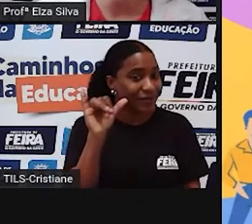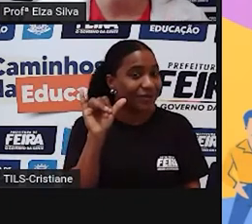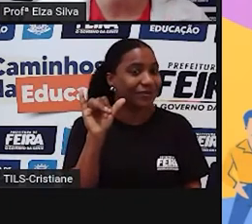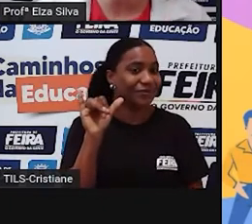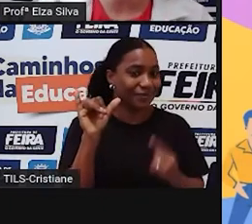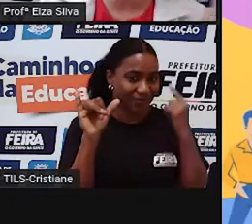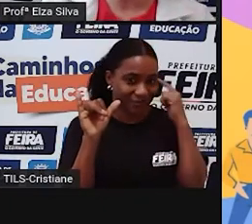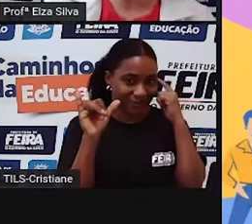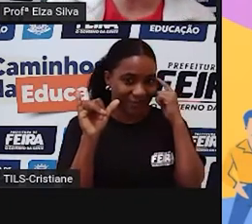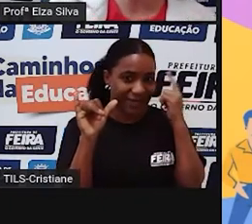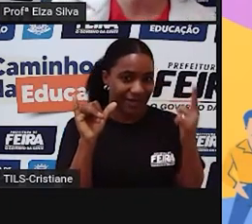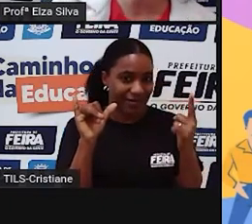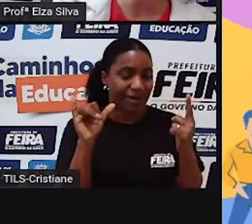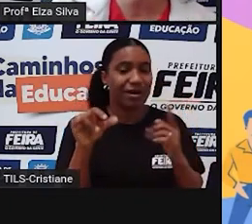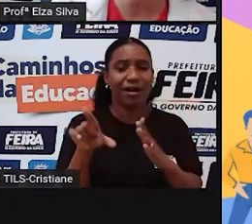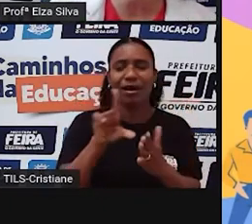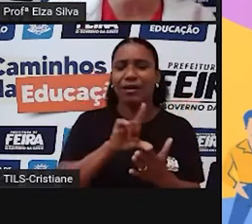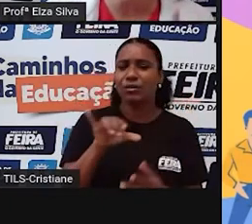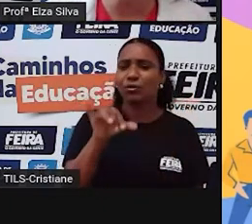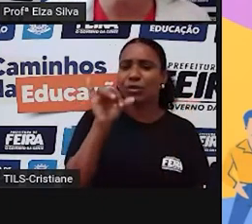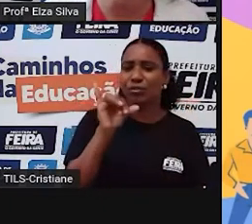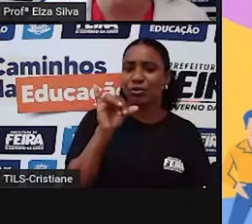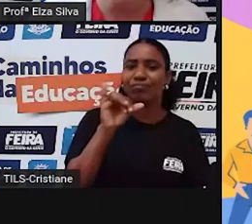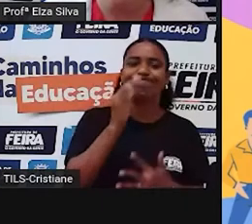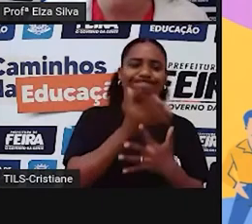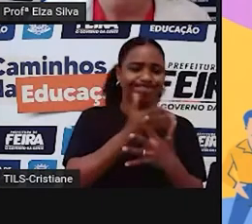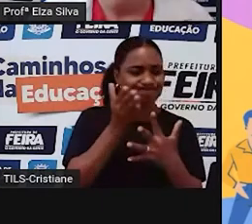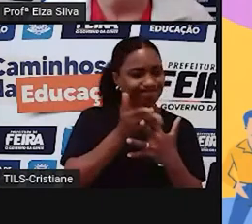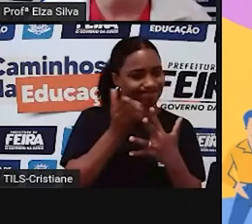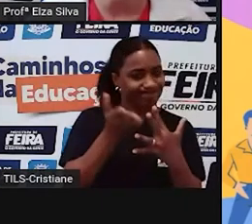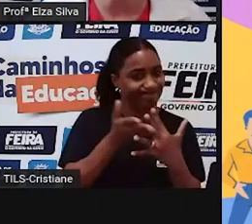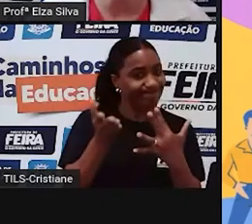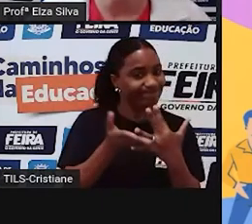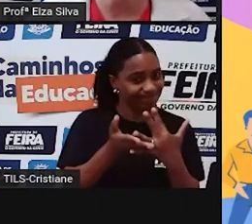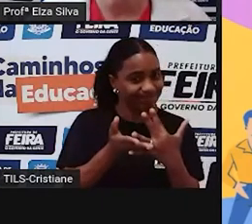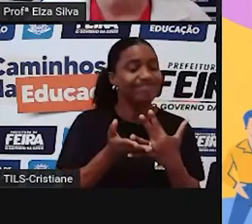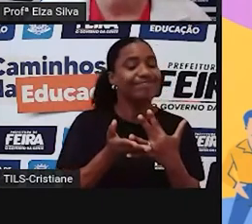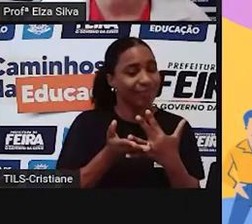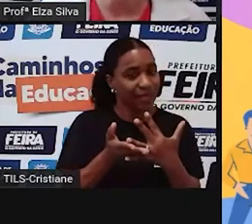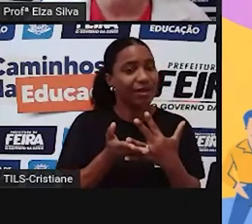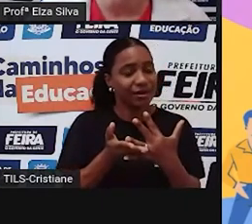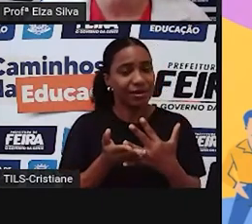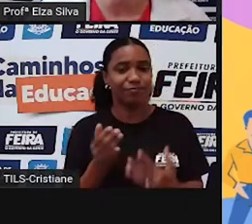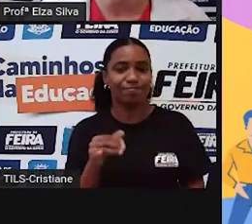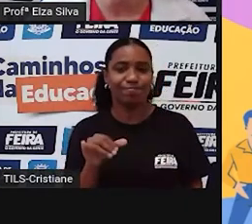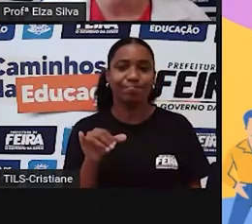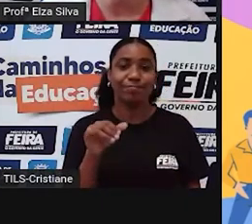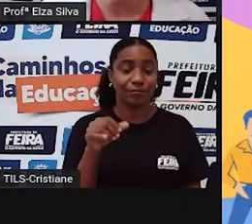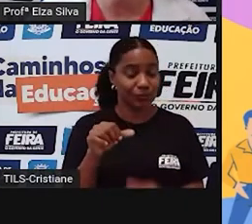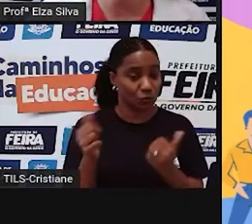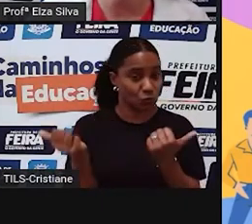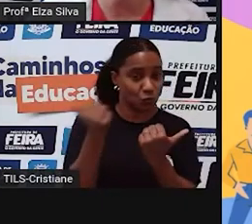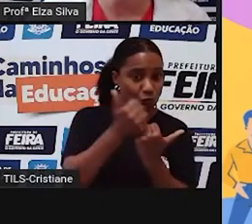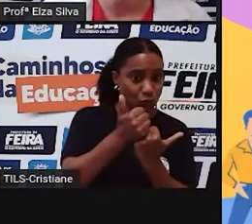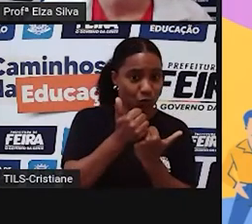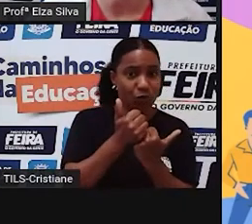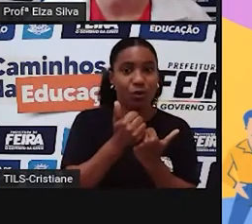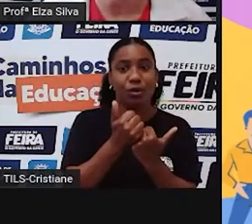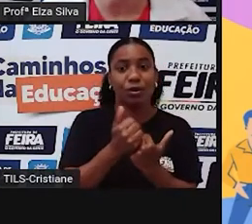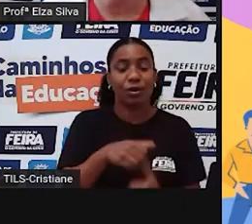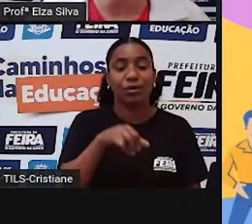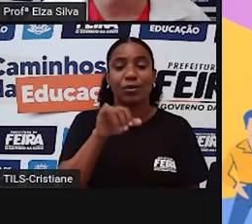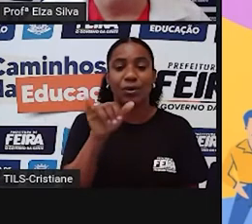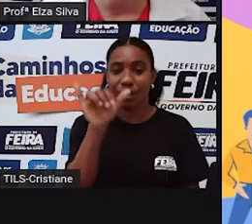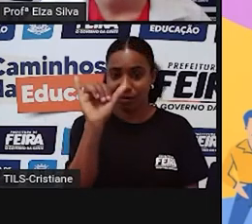que a gente observe que antes desse Y tem uma consoante. Só assim, nós iremos substituir o Y